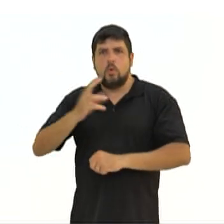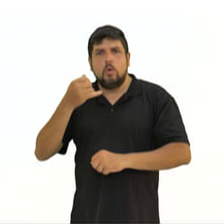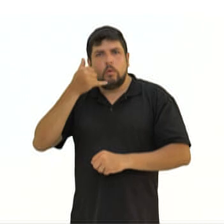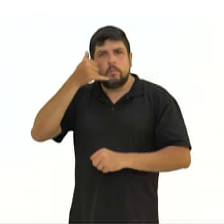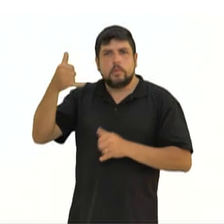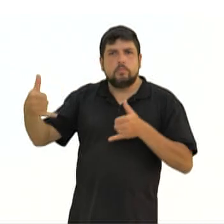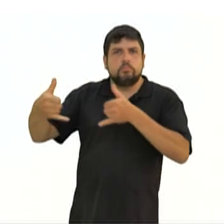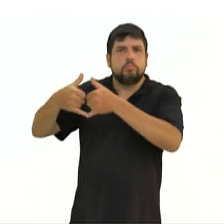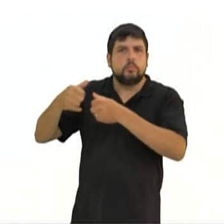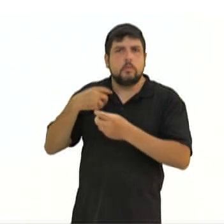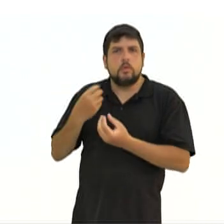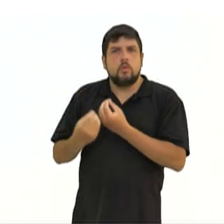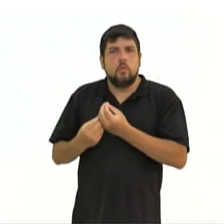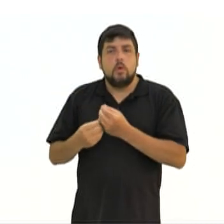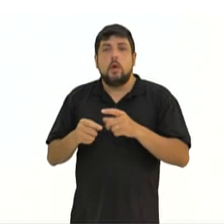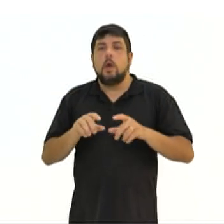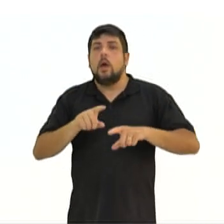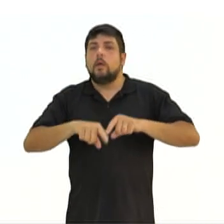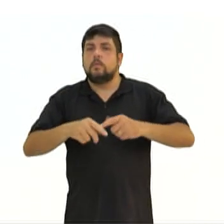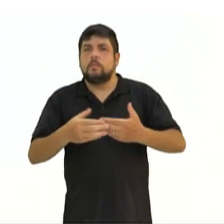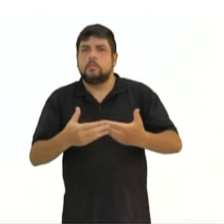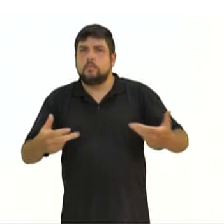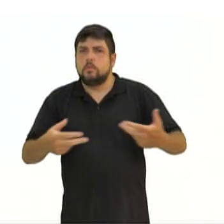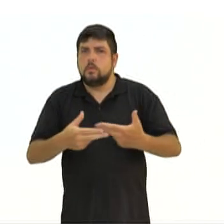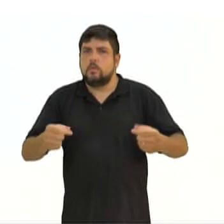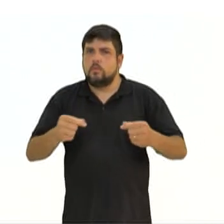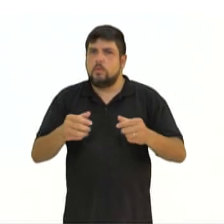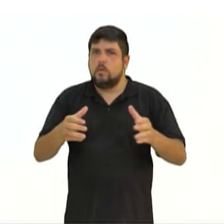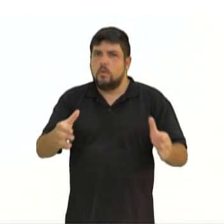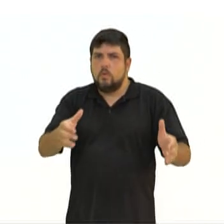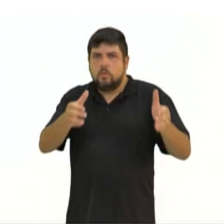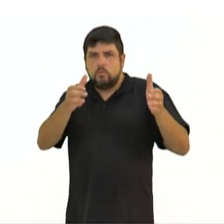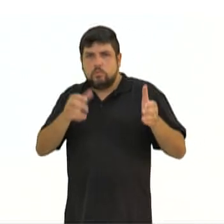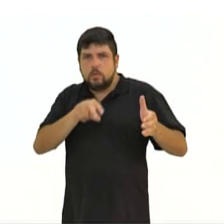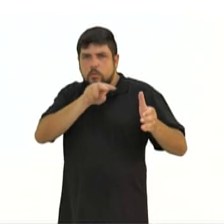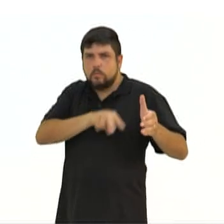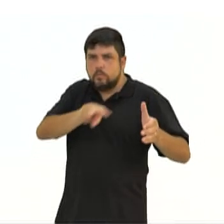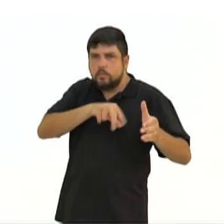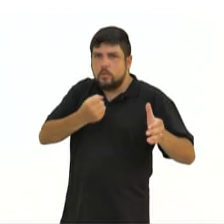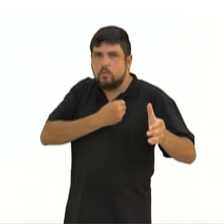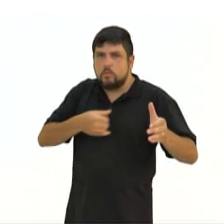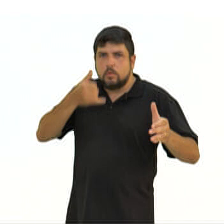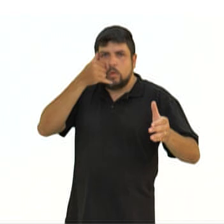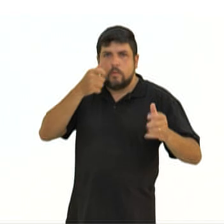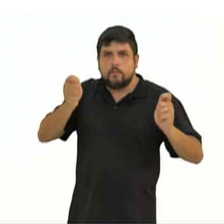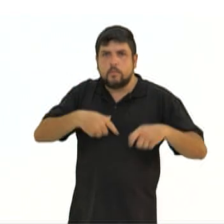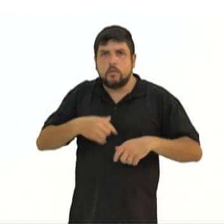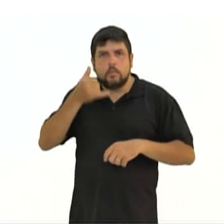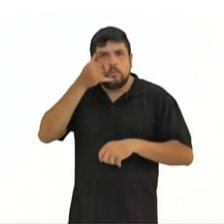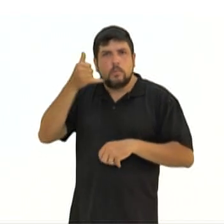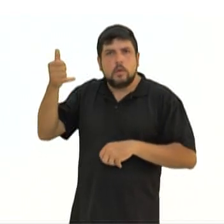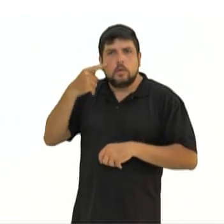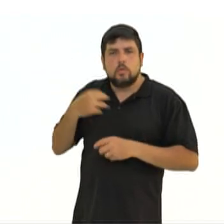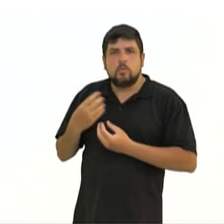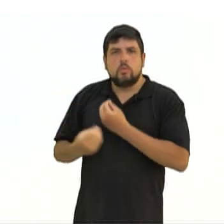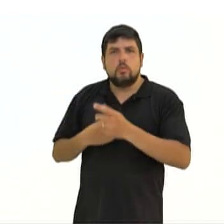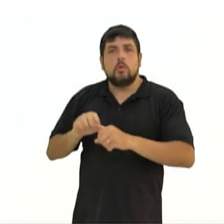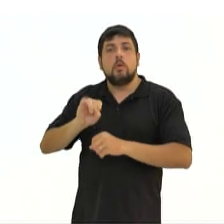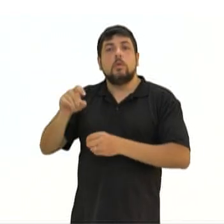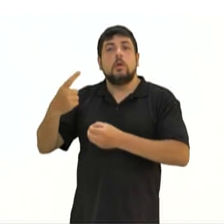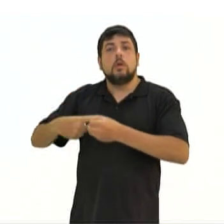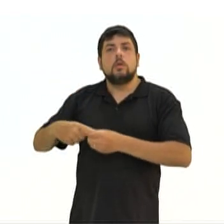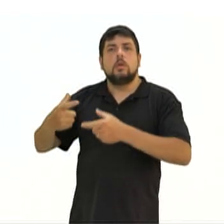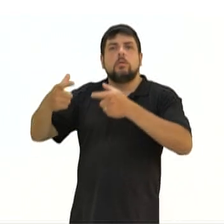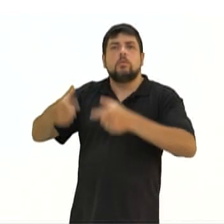atendimento telefônico. Às vezes no verso do equipamento tem o telefone onde você pode ligar e se informar se na sua cidade existe um local onde